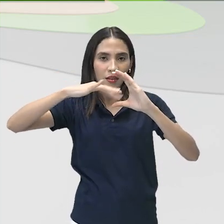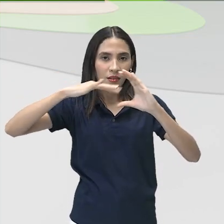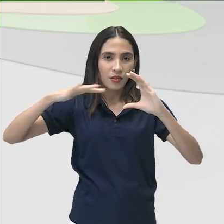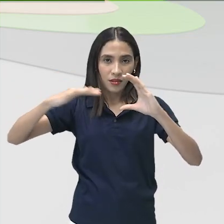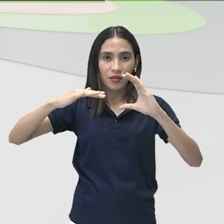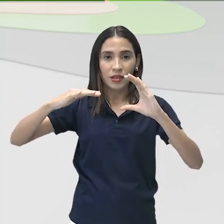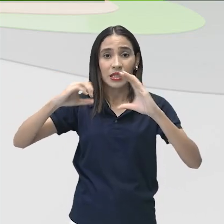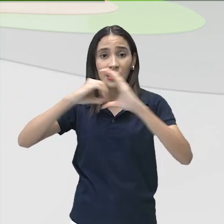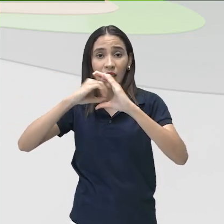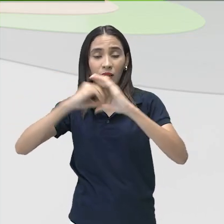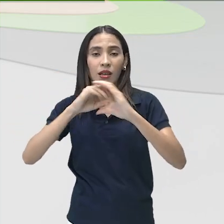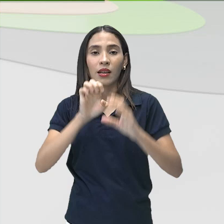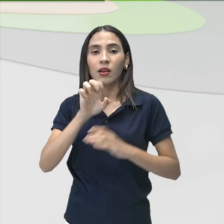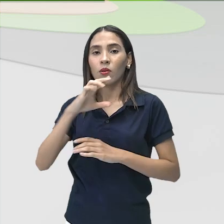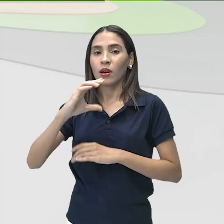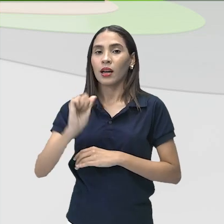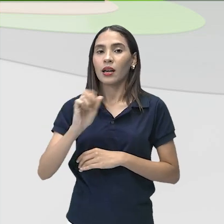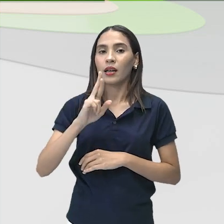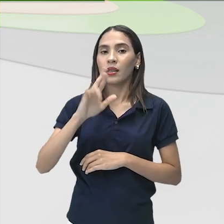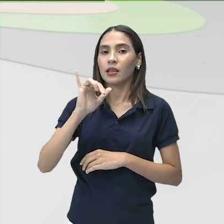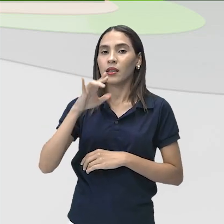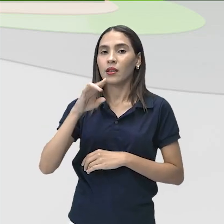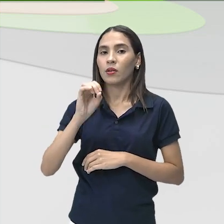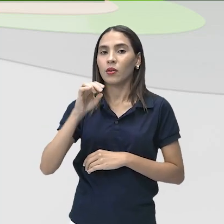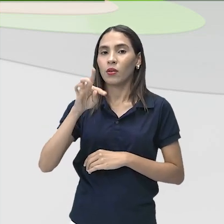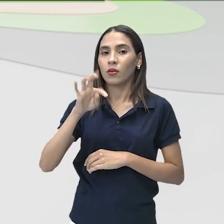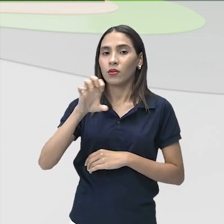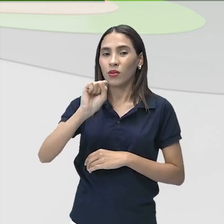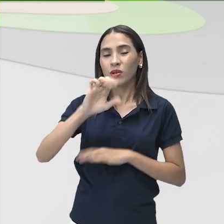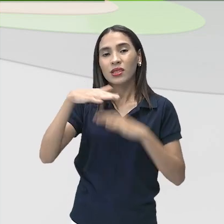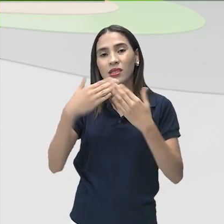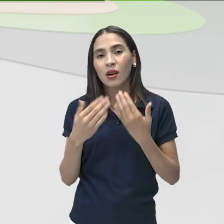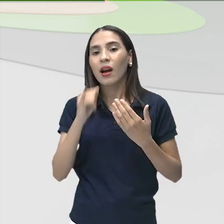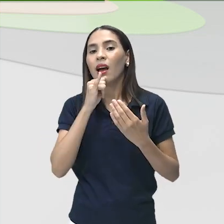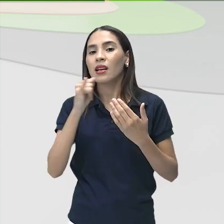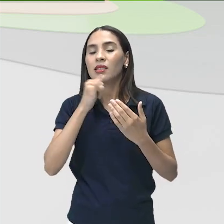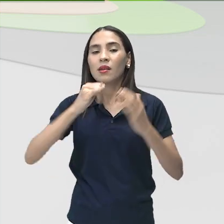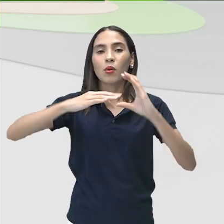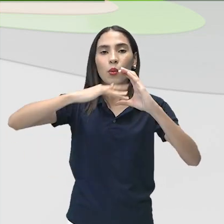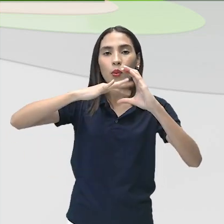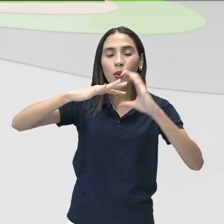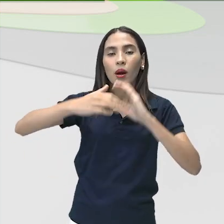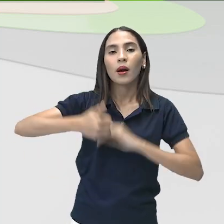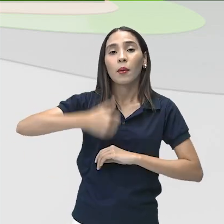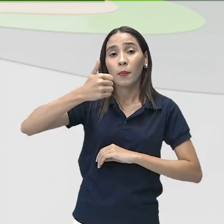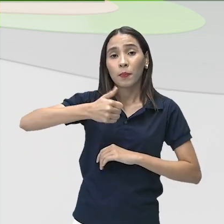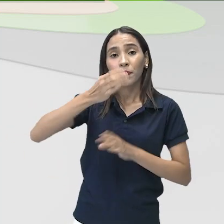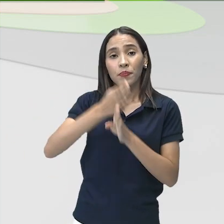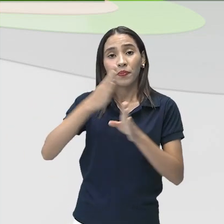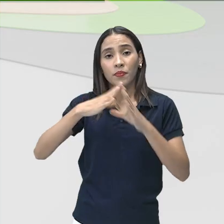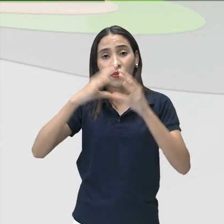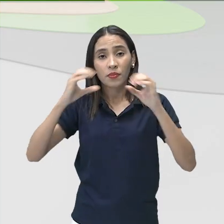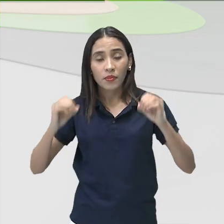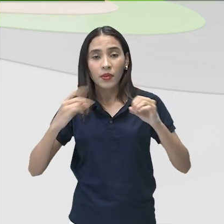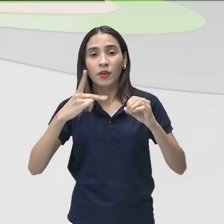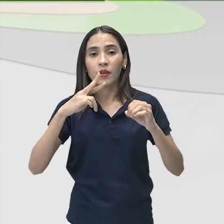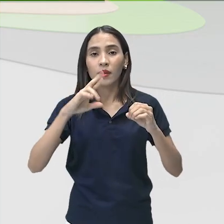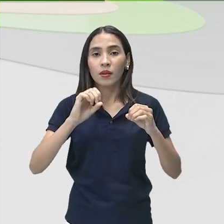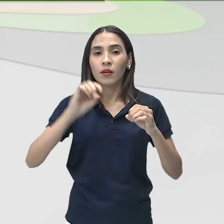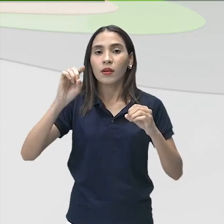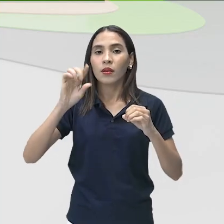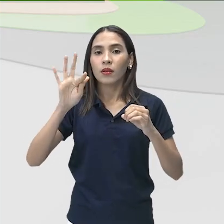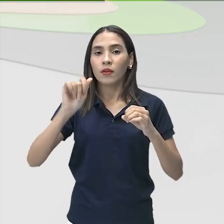das células eucariontes. Então, nessa primeira parte aqui da meiose 1, dentro da prófase, nós vamos